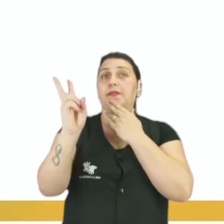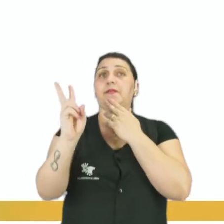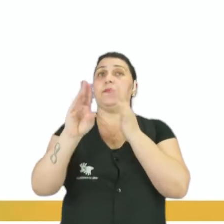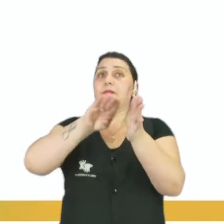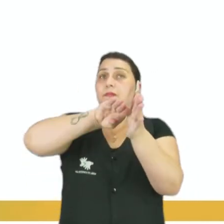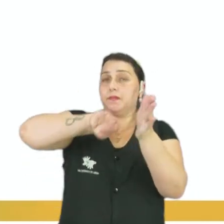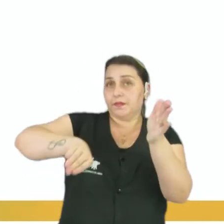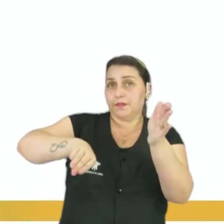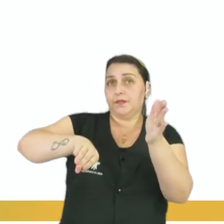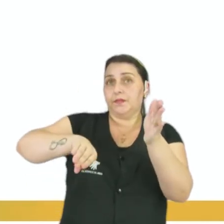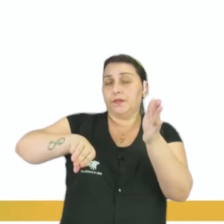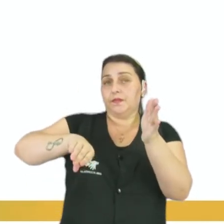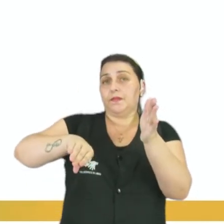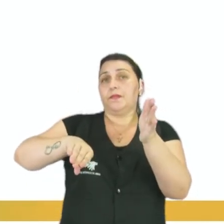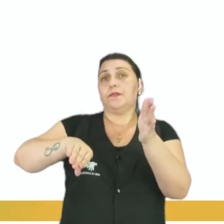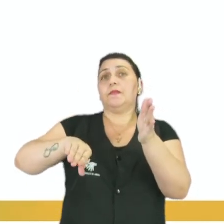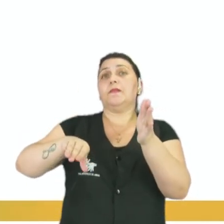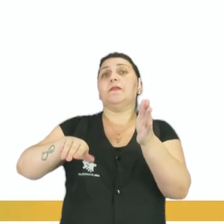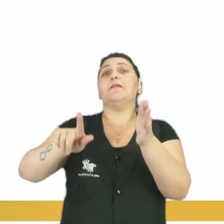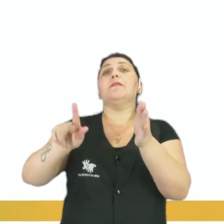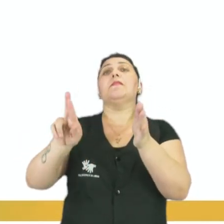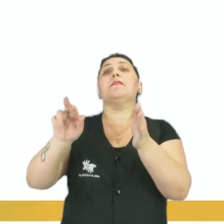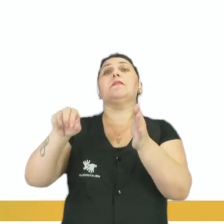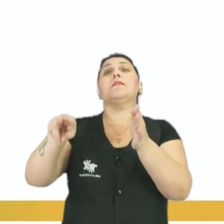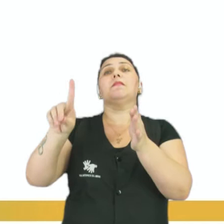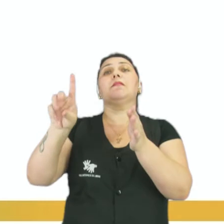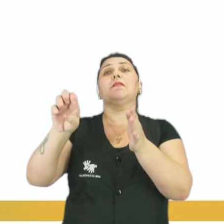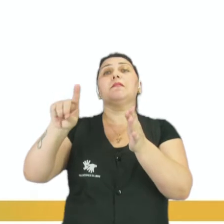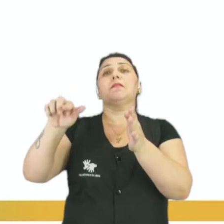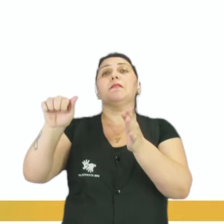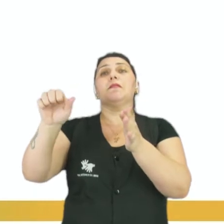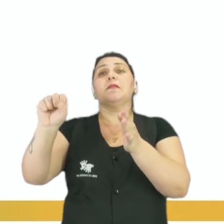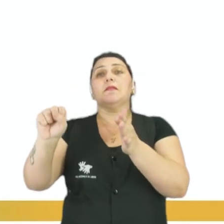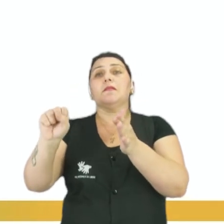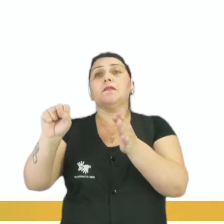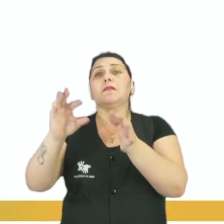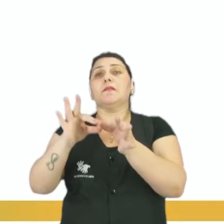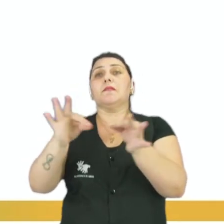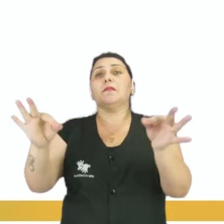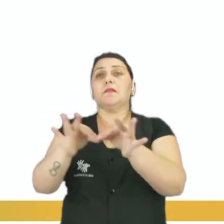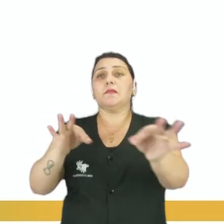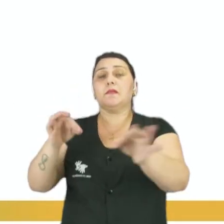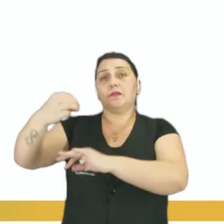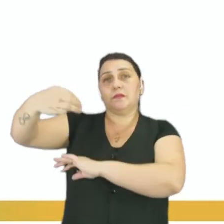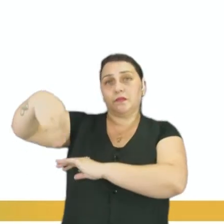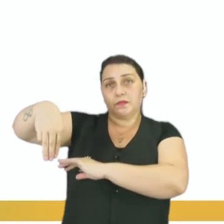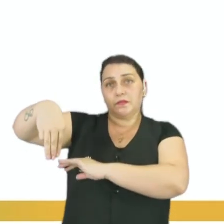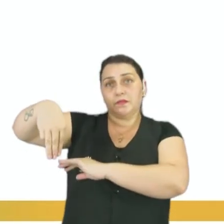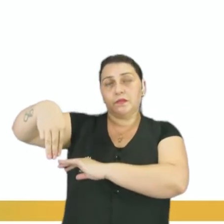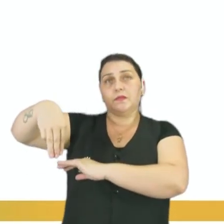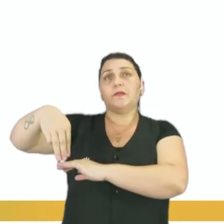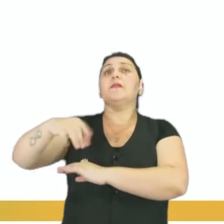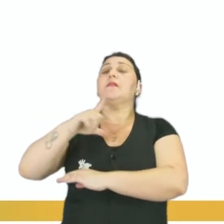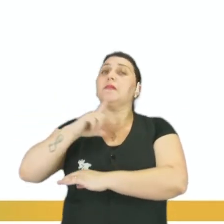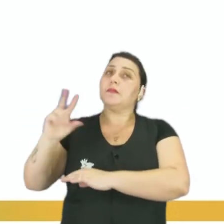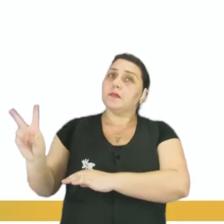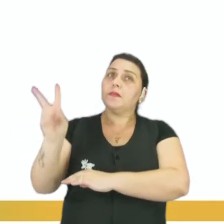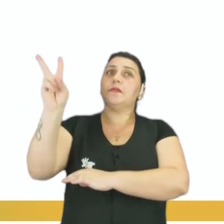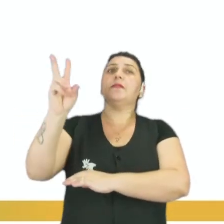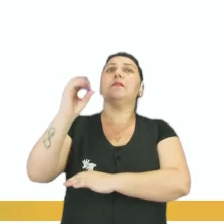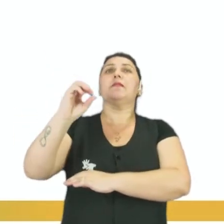nós estamos retirando aí da grandeza comprimento que está descrito em metro e aí nós teremos um